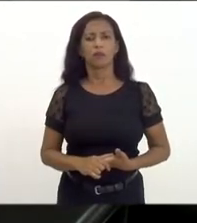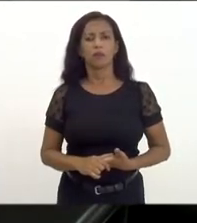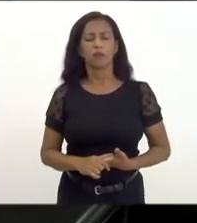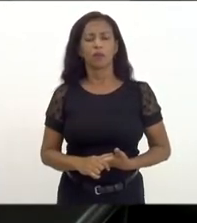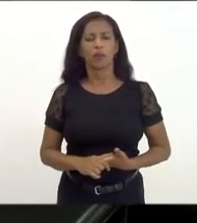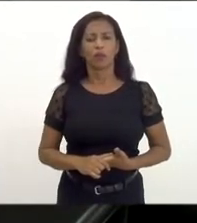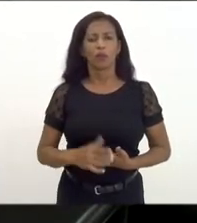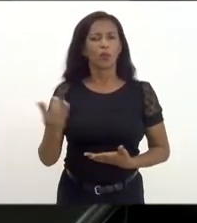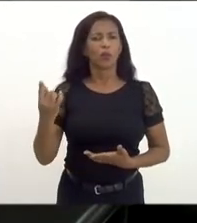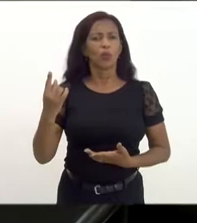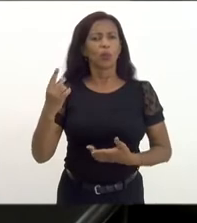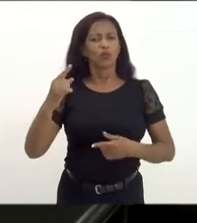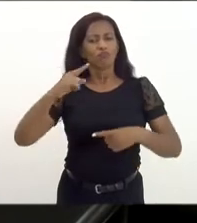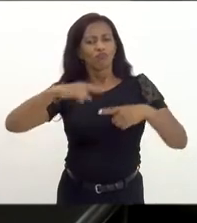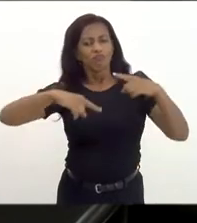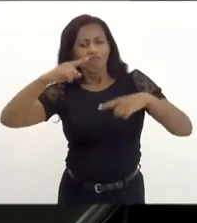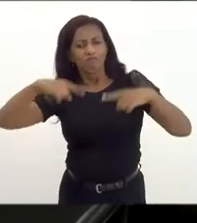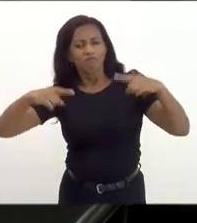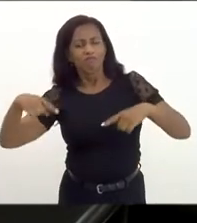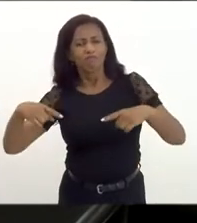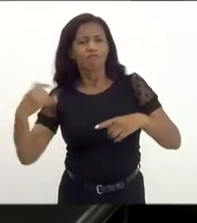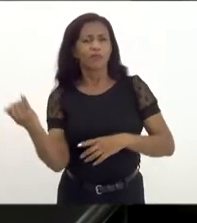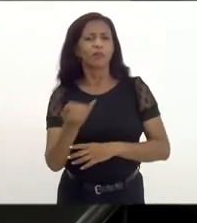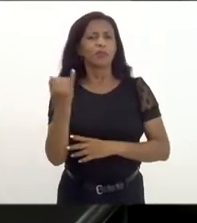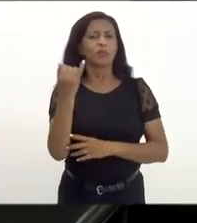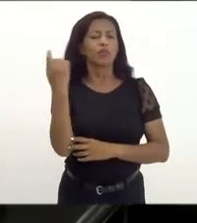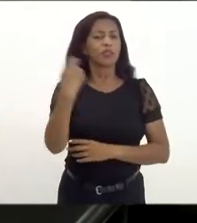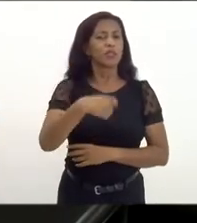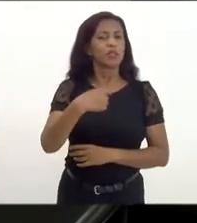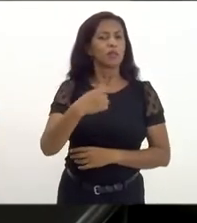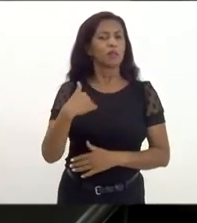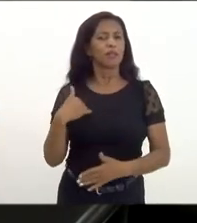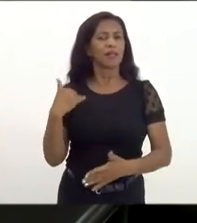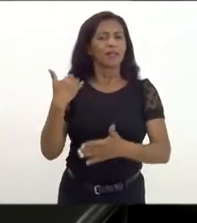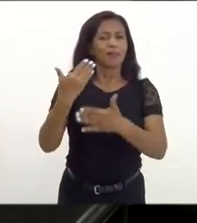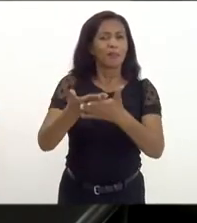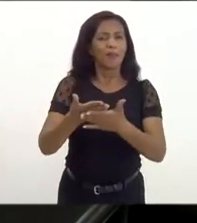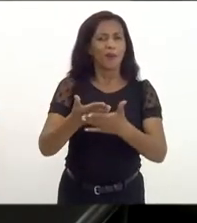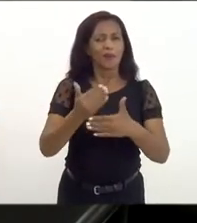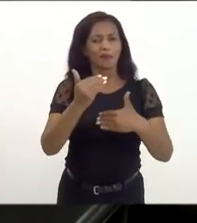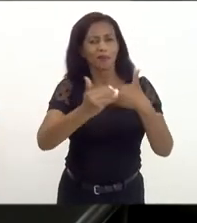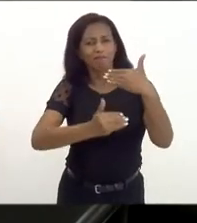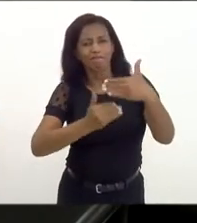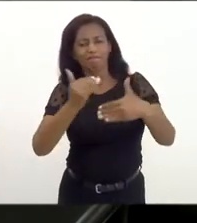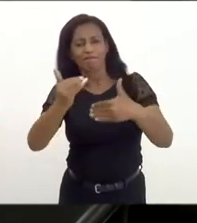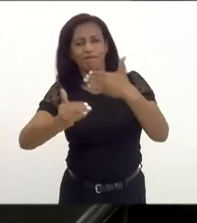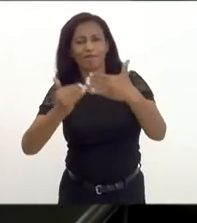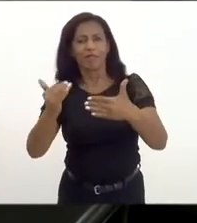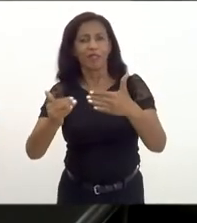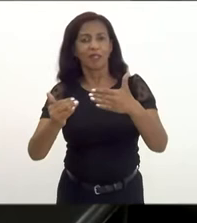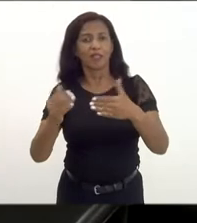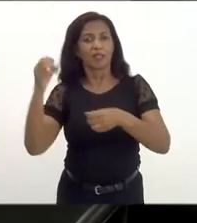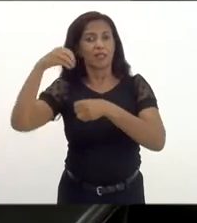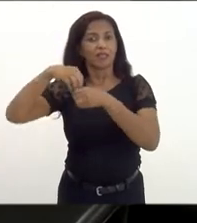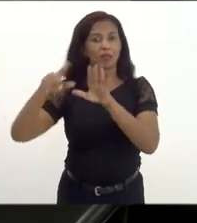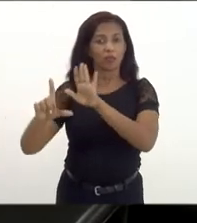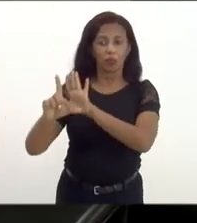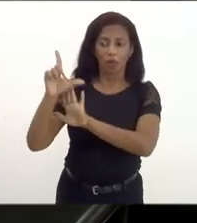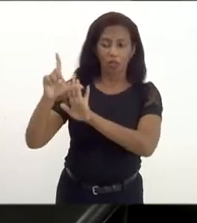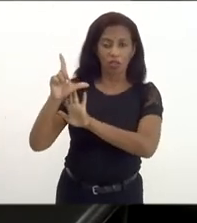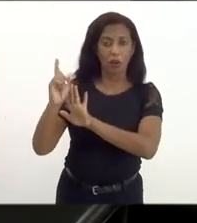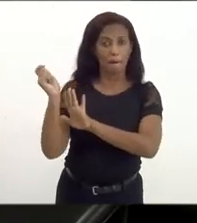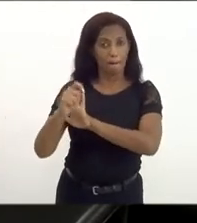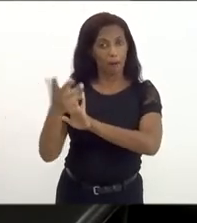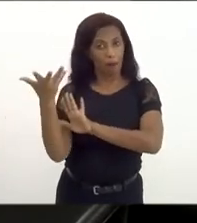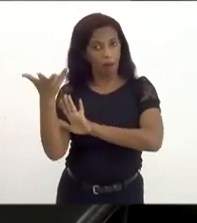aspectos importantes que necessitam estar mais próximas fases do ponto de vista do Legislativo o legislativo